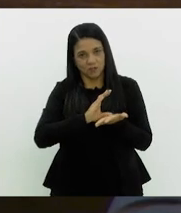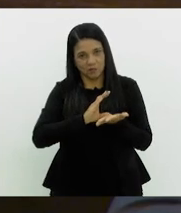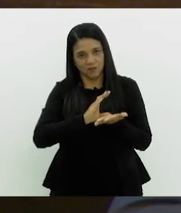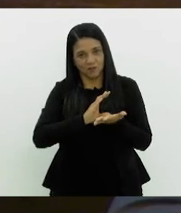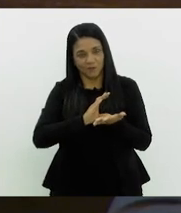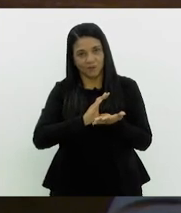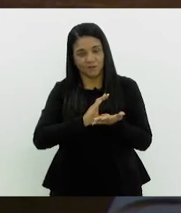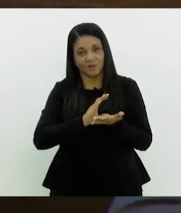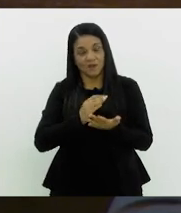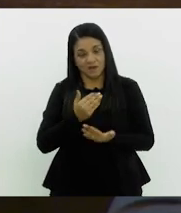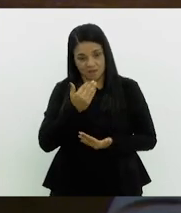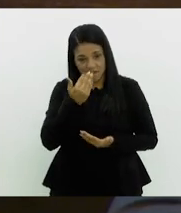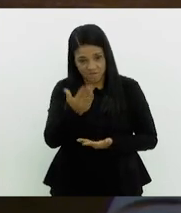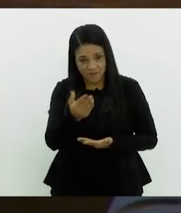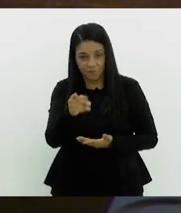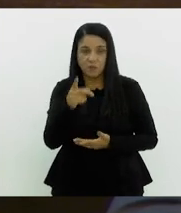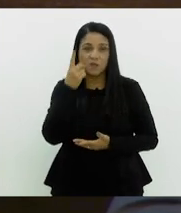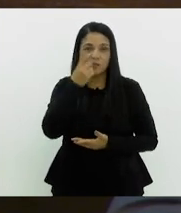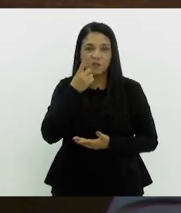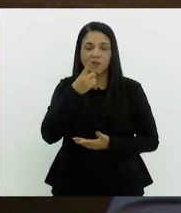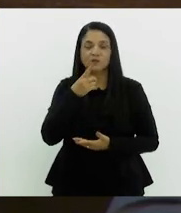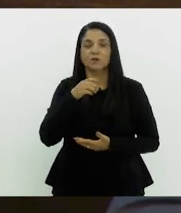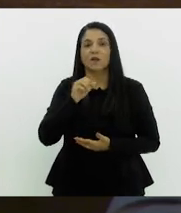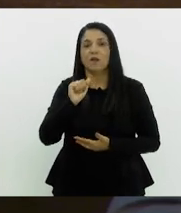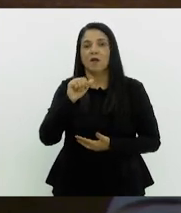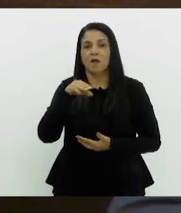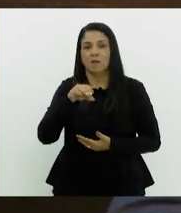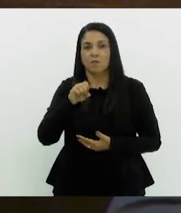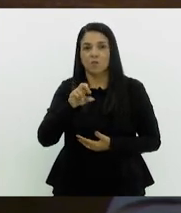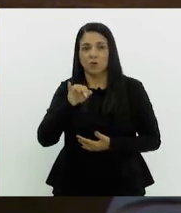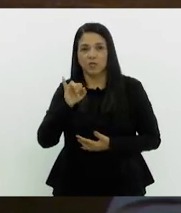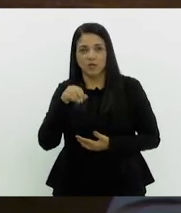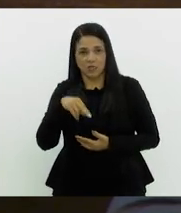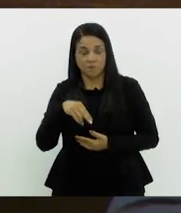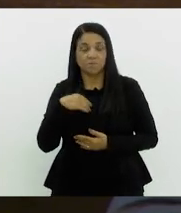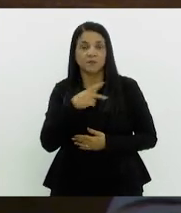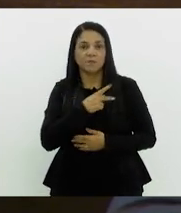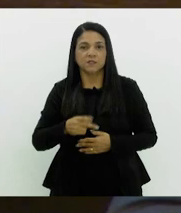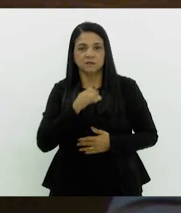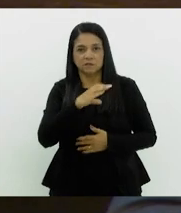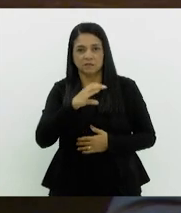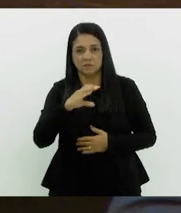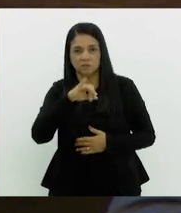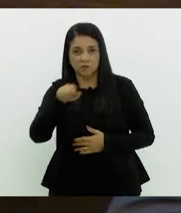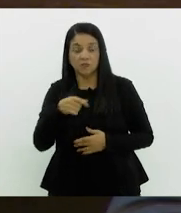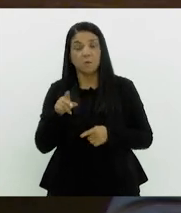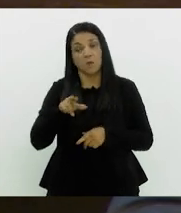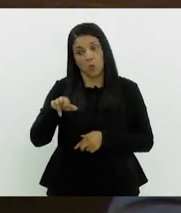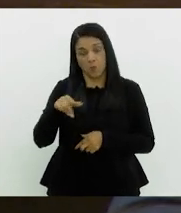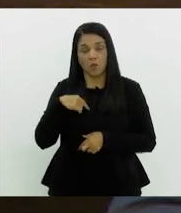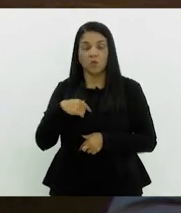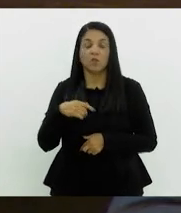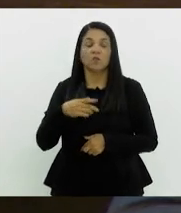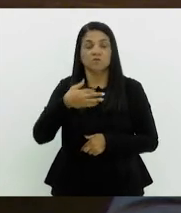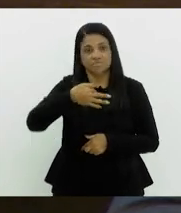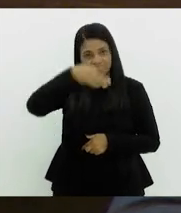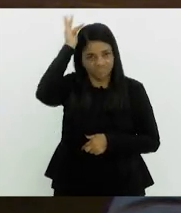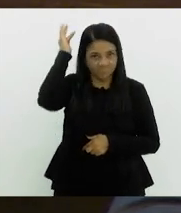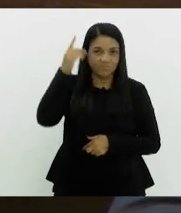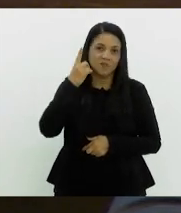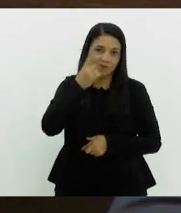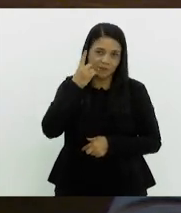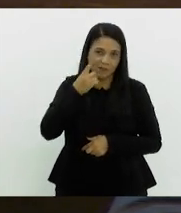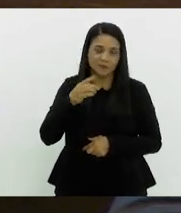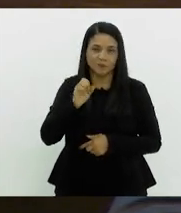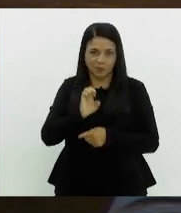frente o deputado Rodrigo Amorim, que é o presidente da CCJ, e o meu irmão, o deputado estadual Fred Pacheco. E todas as vezes, quando eles me encontram, eles